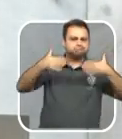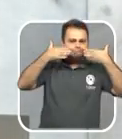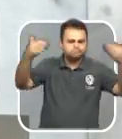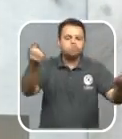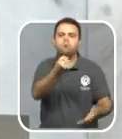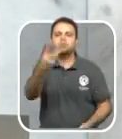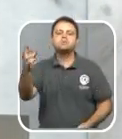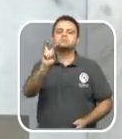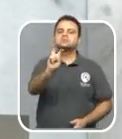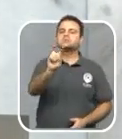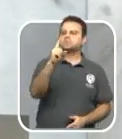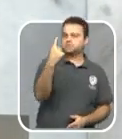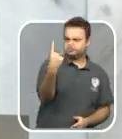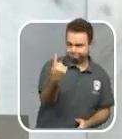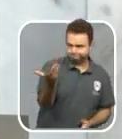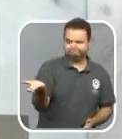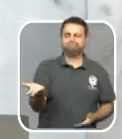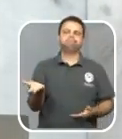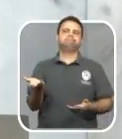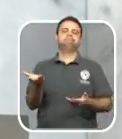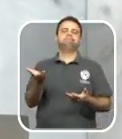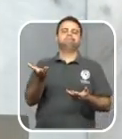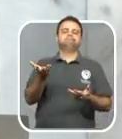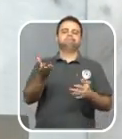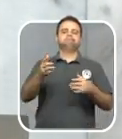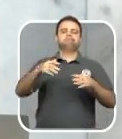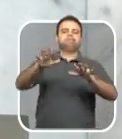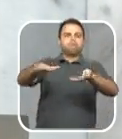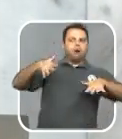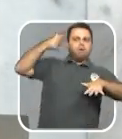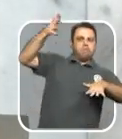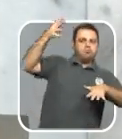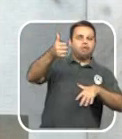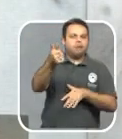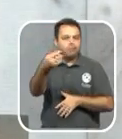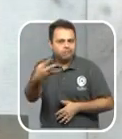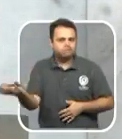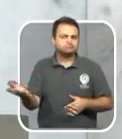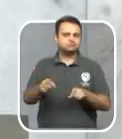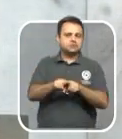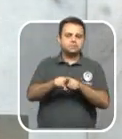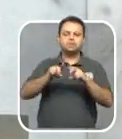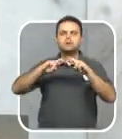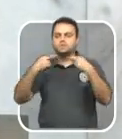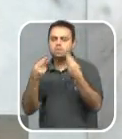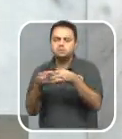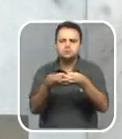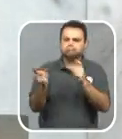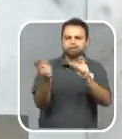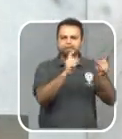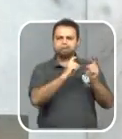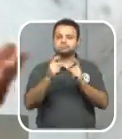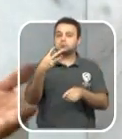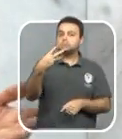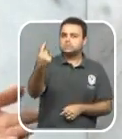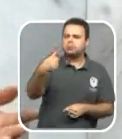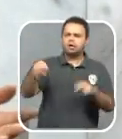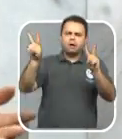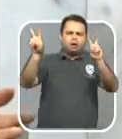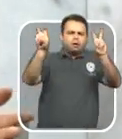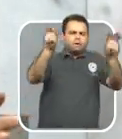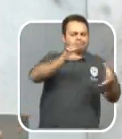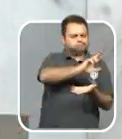foram 51 audiências, 14 fóruns temáticos e 31 reuniões de comissões, vários